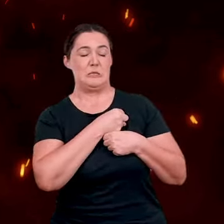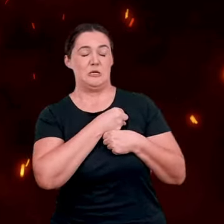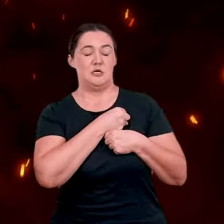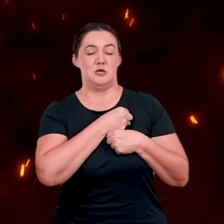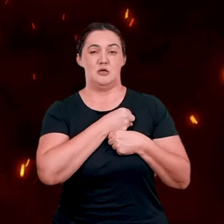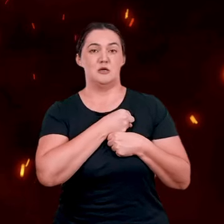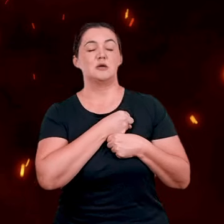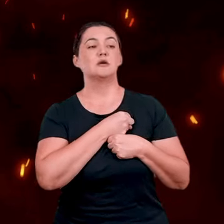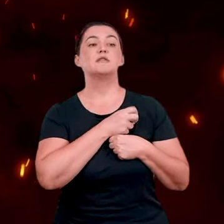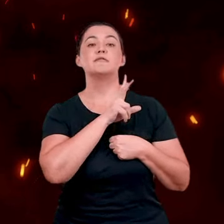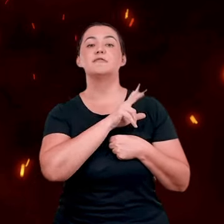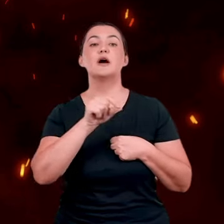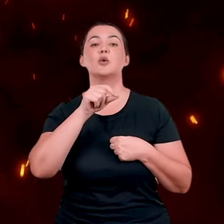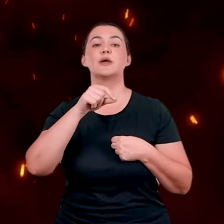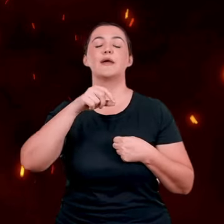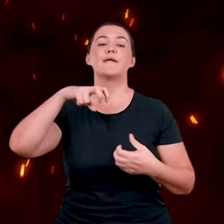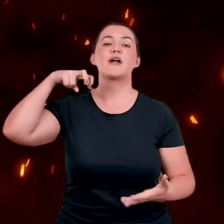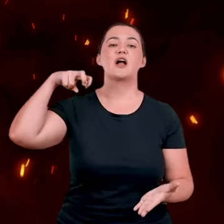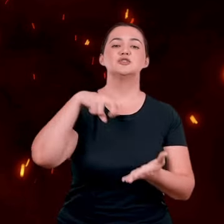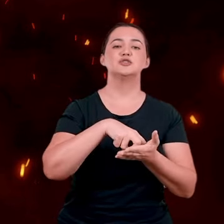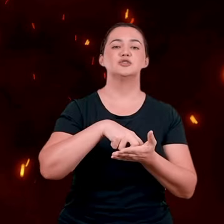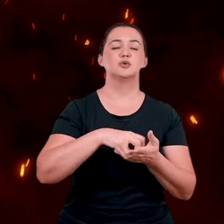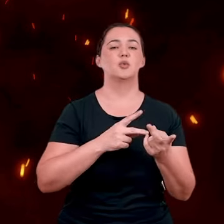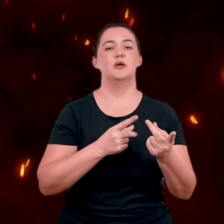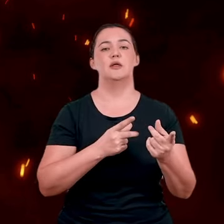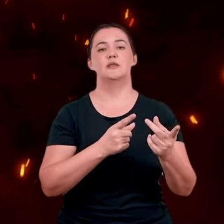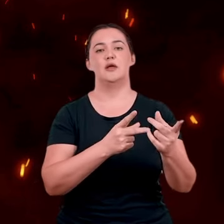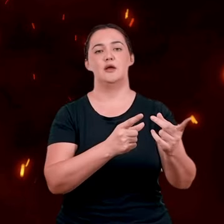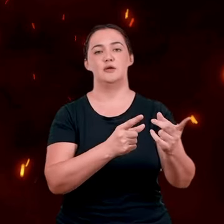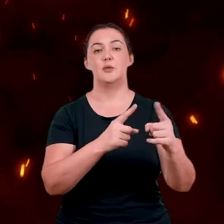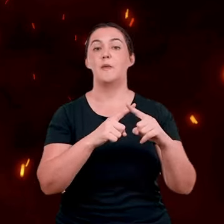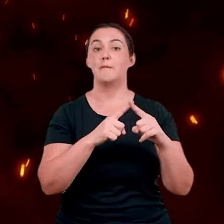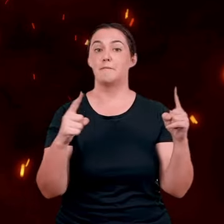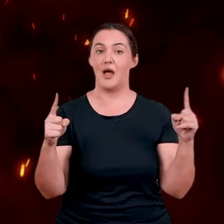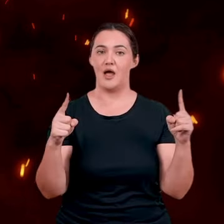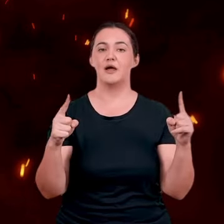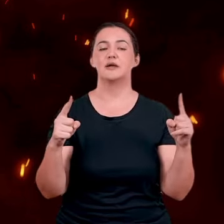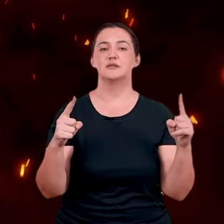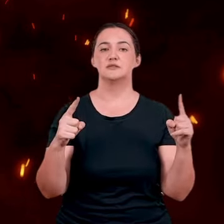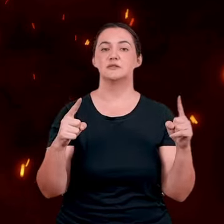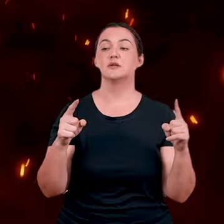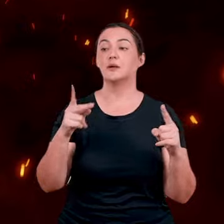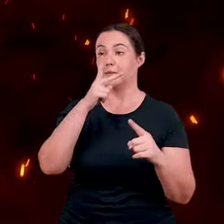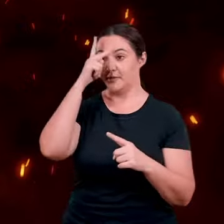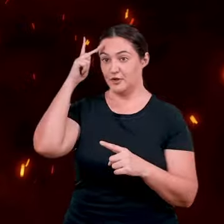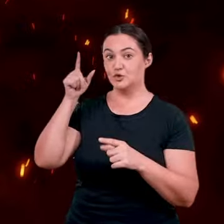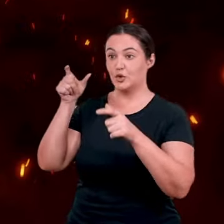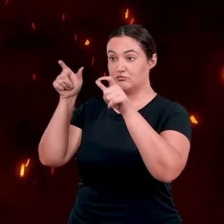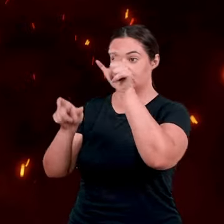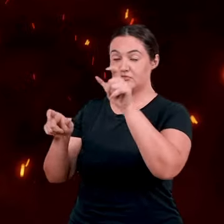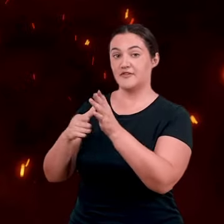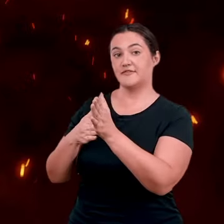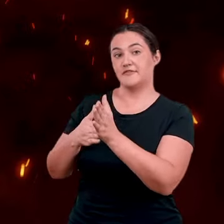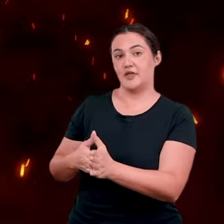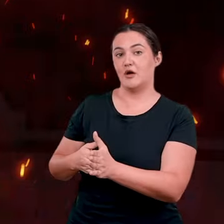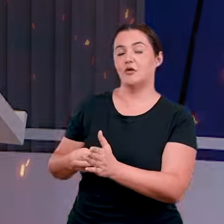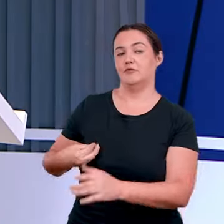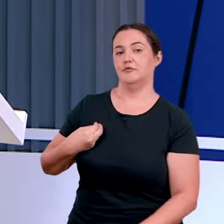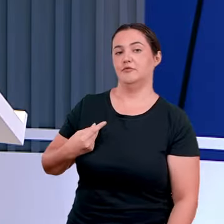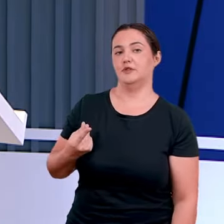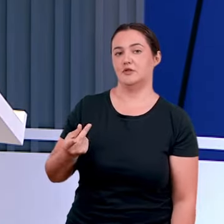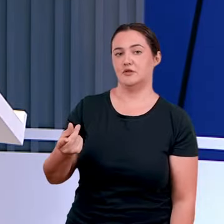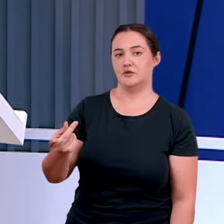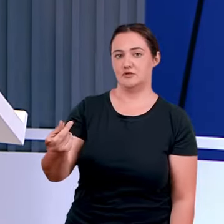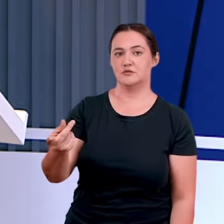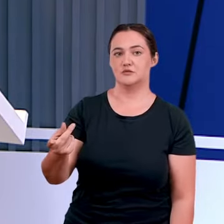perder. Estes irão para o castigo eterno, porém, os justos irão para a vida eterna.